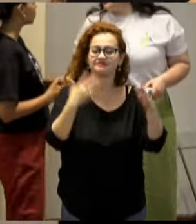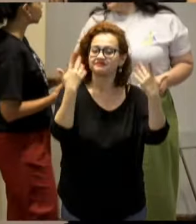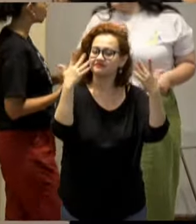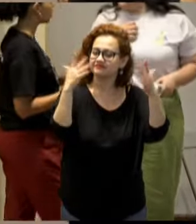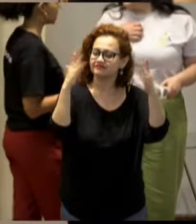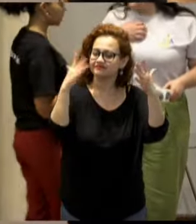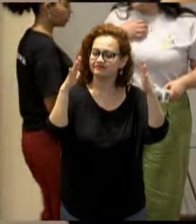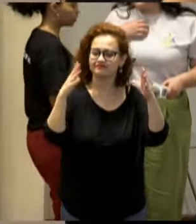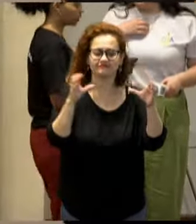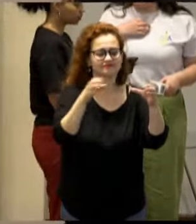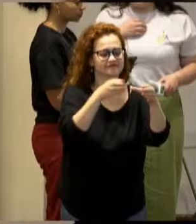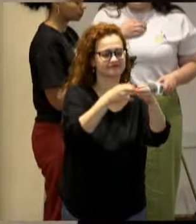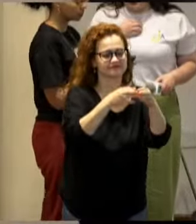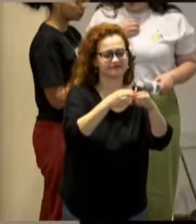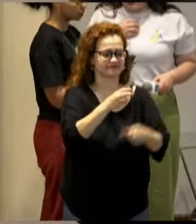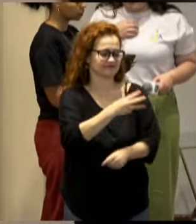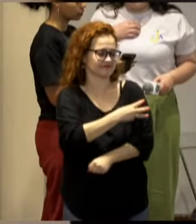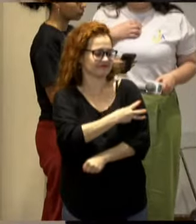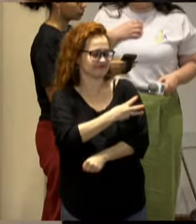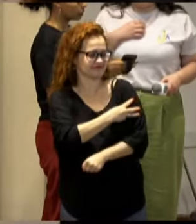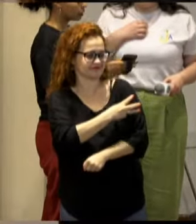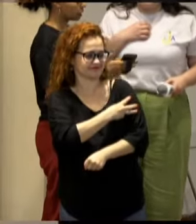Parabéns para as turmas do terceiro ano